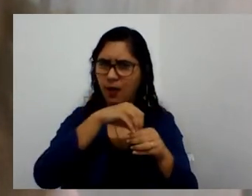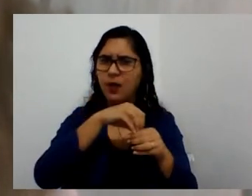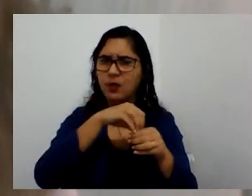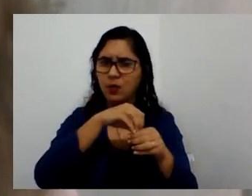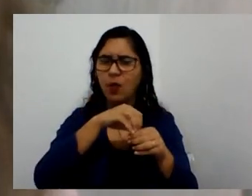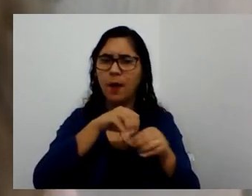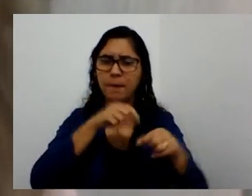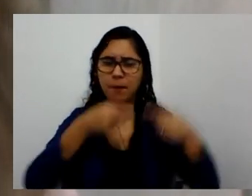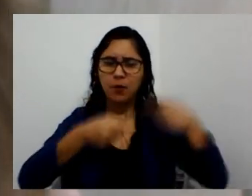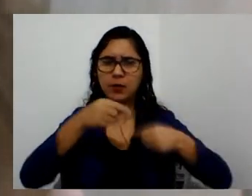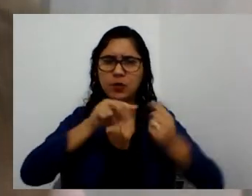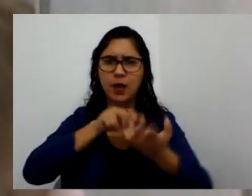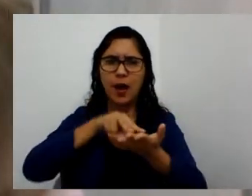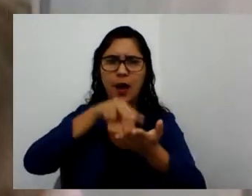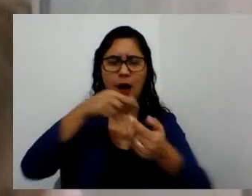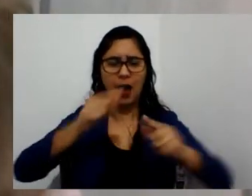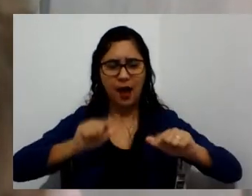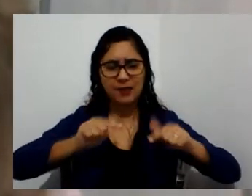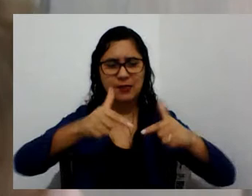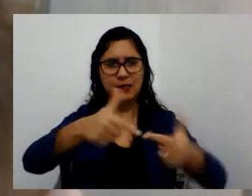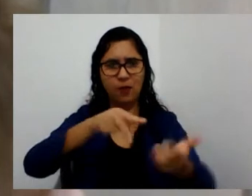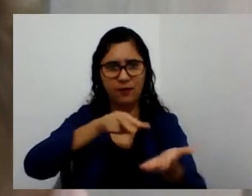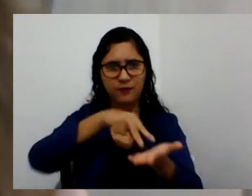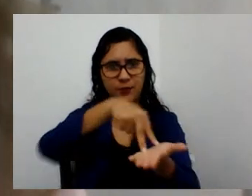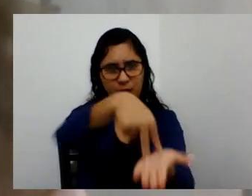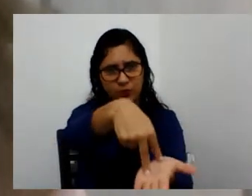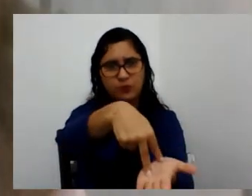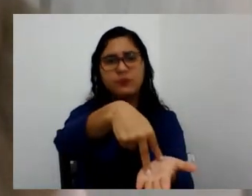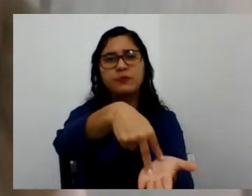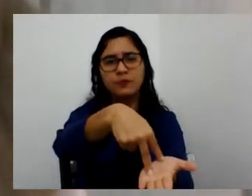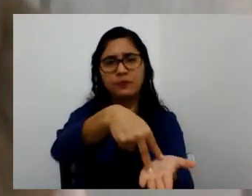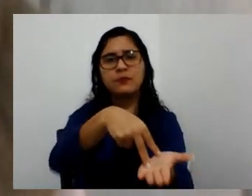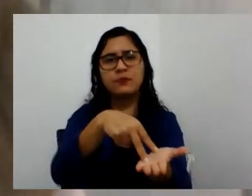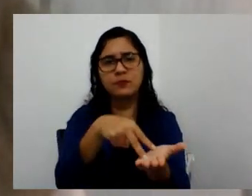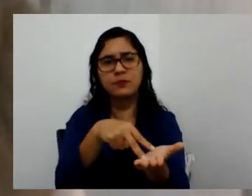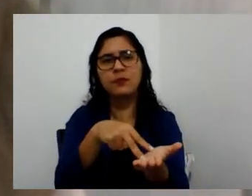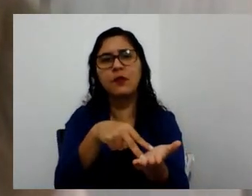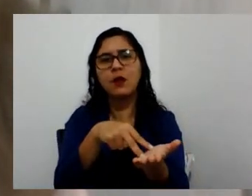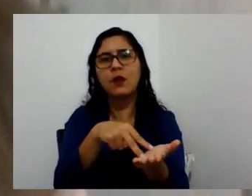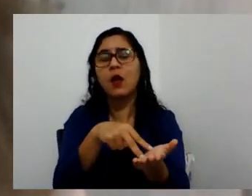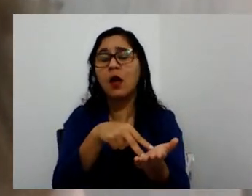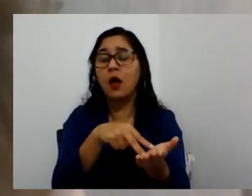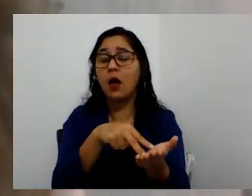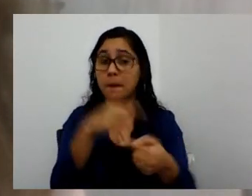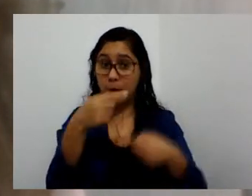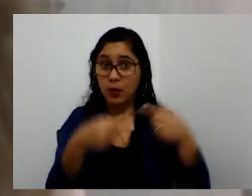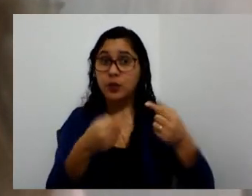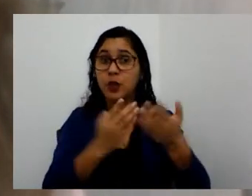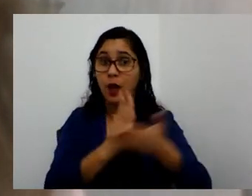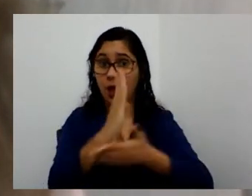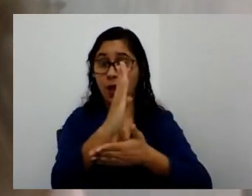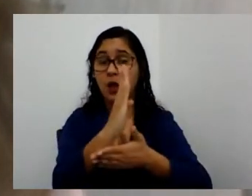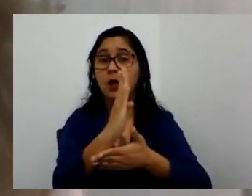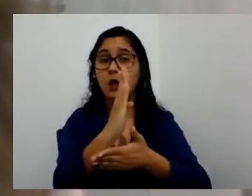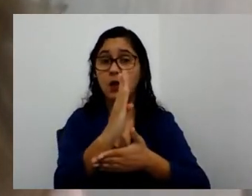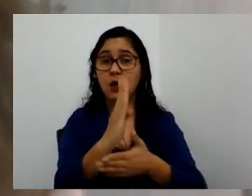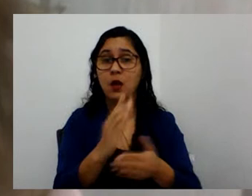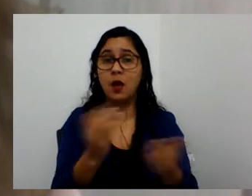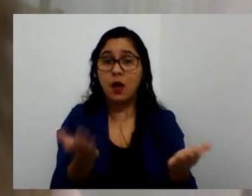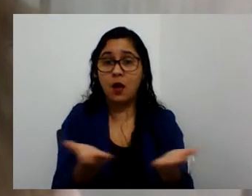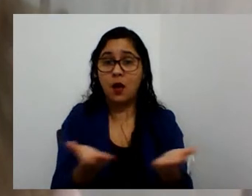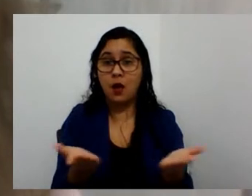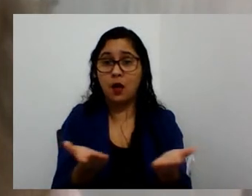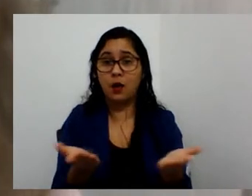ações afirmativas. Essa política, ela acabou de ser aprovada, e nós, então, agora estaremos